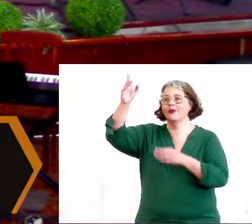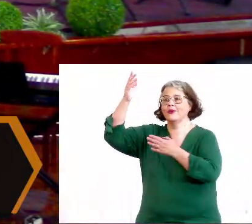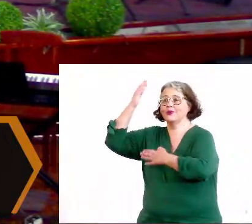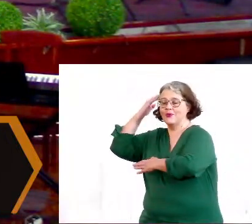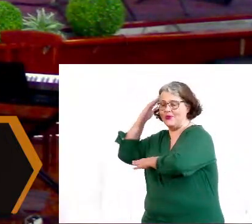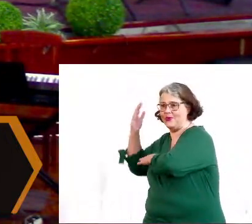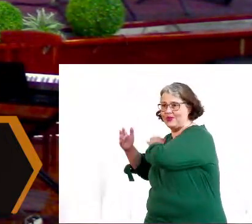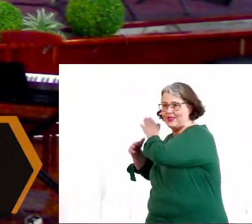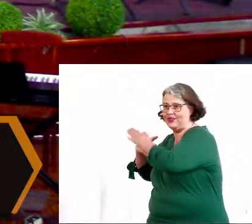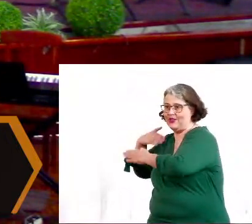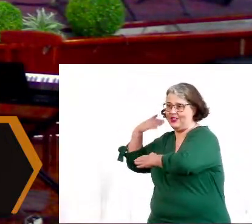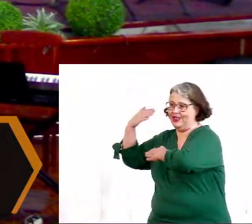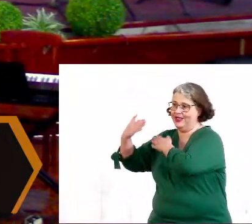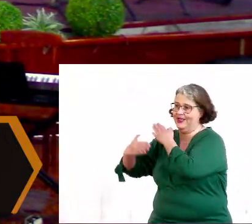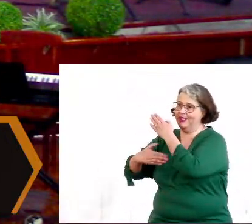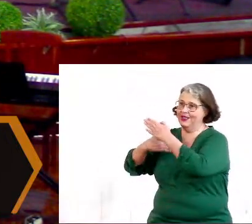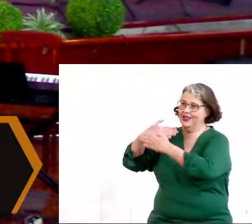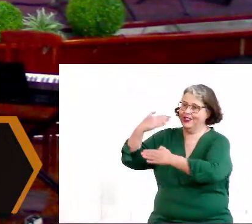Deus dos